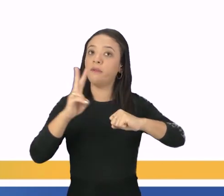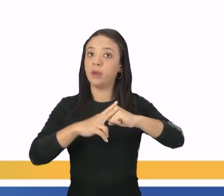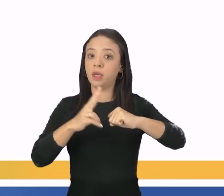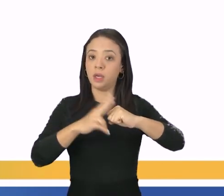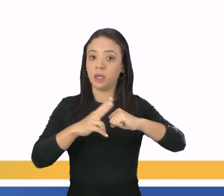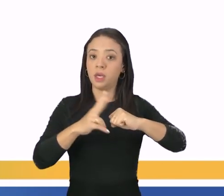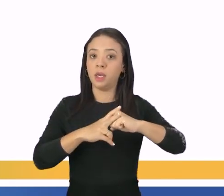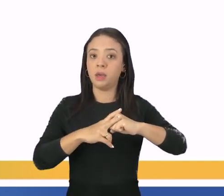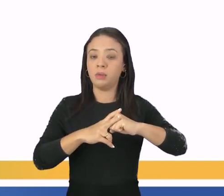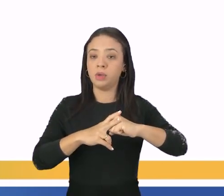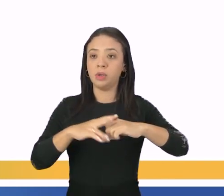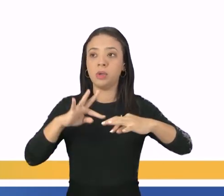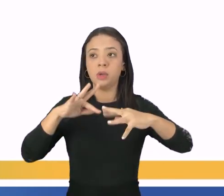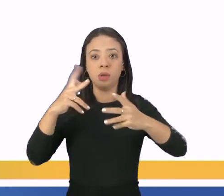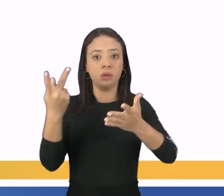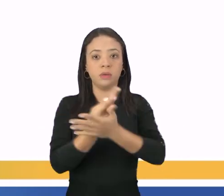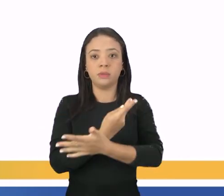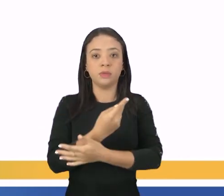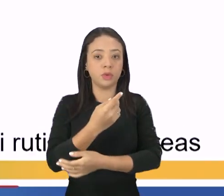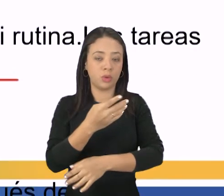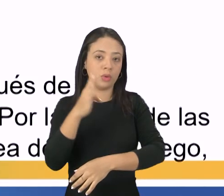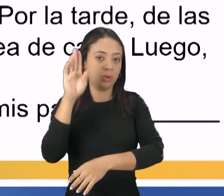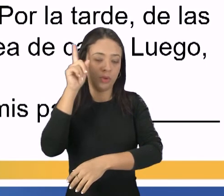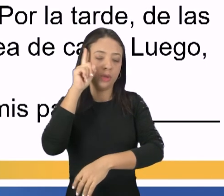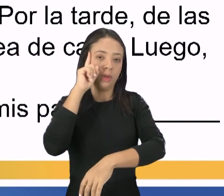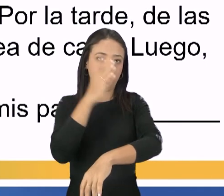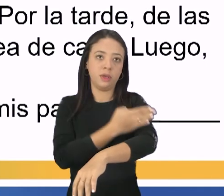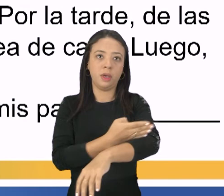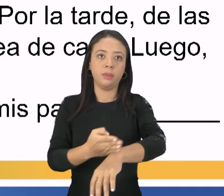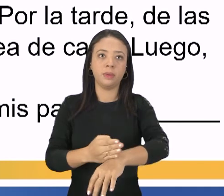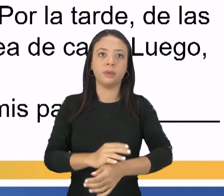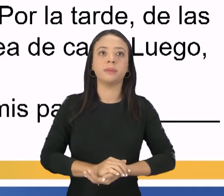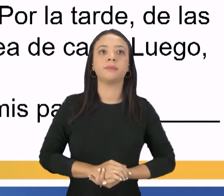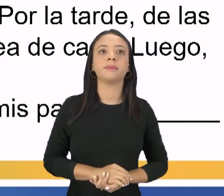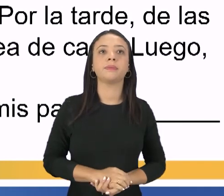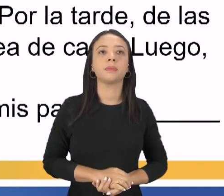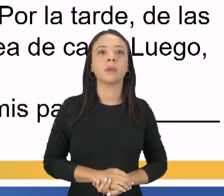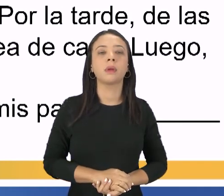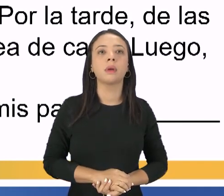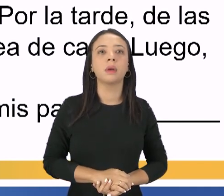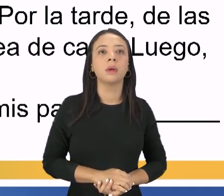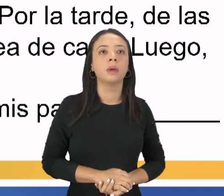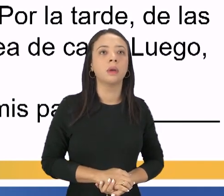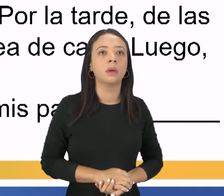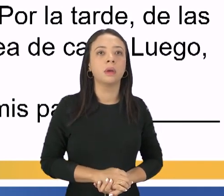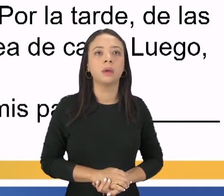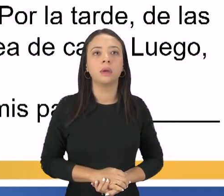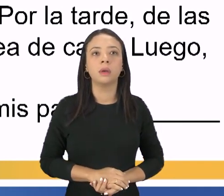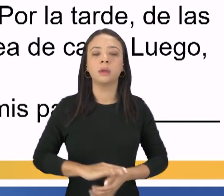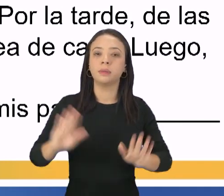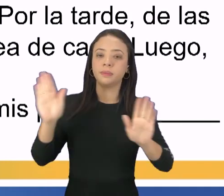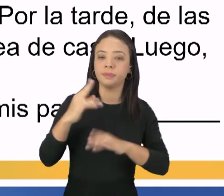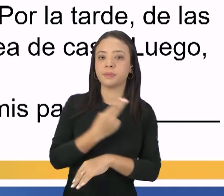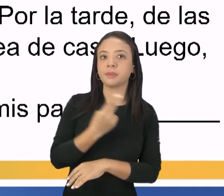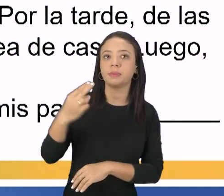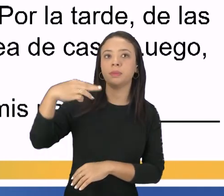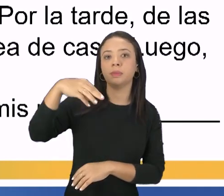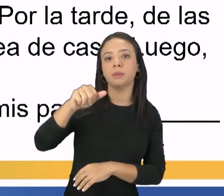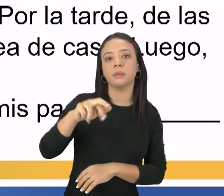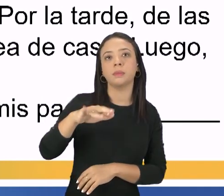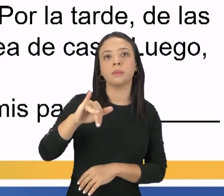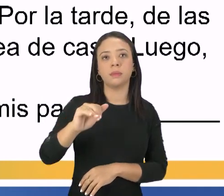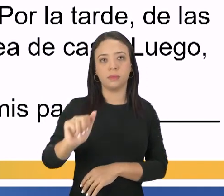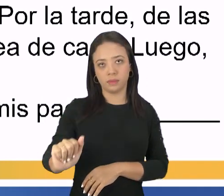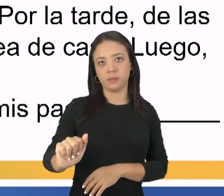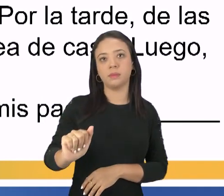com verbos de ações cotidianas, ou seja, que simbolizam essas ações. Olá, meu nome é Maria. Olá, meu nome é Maria.